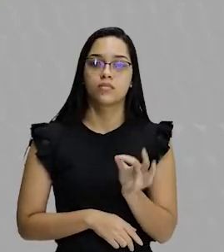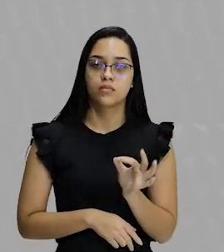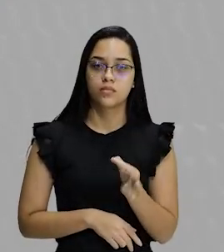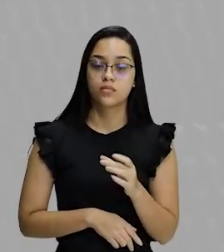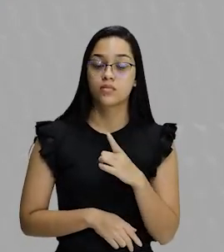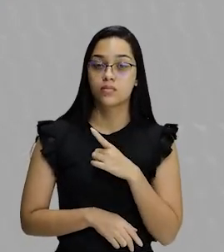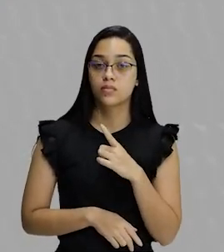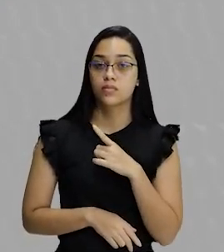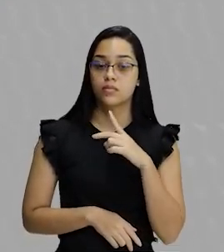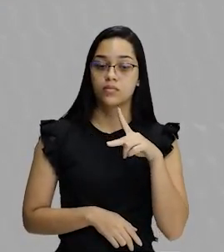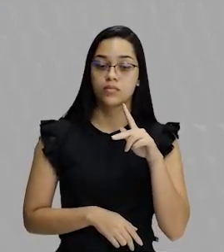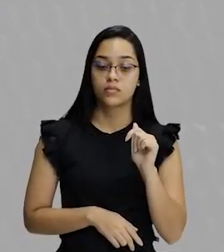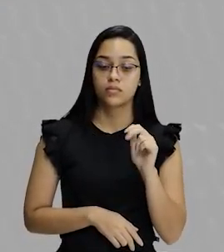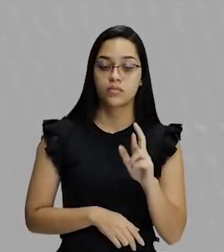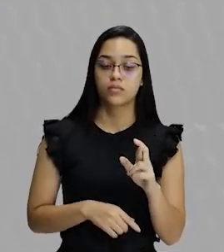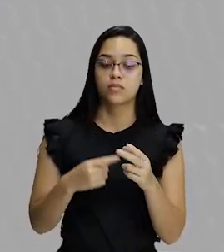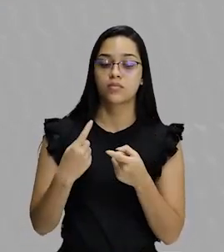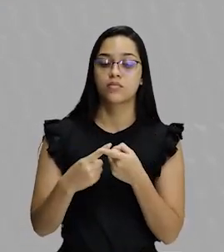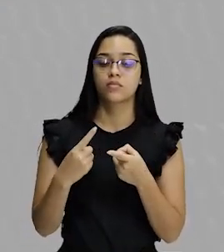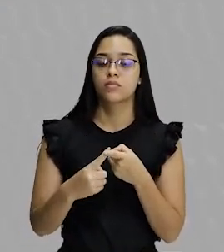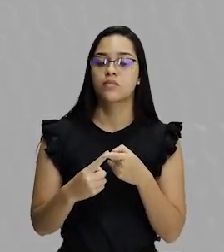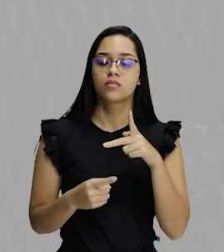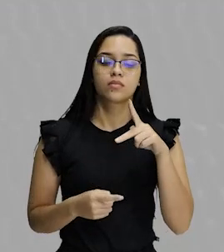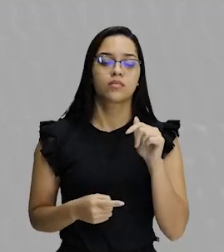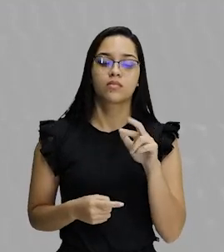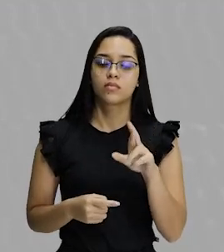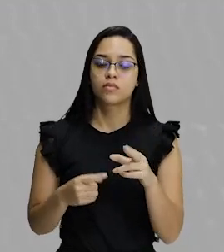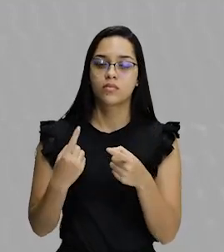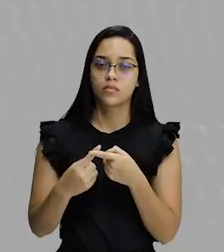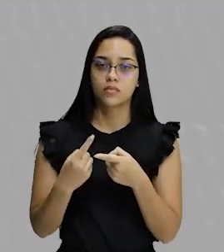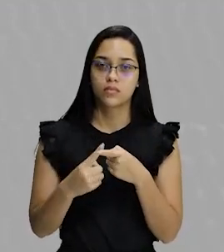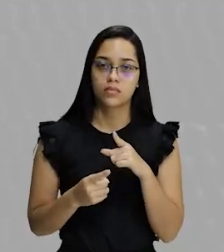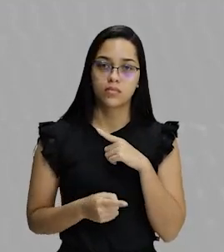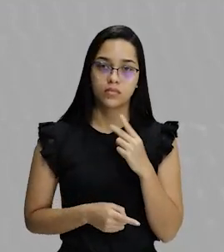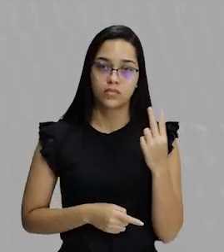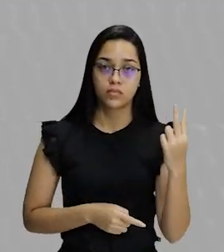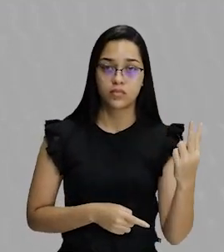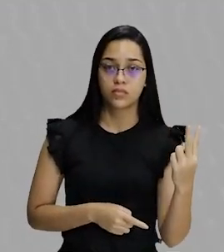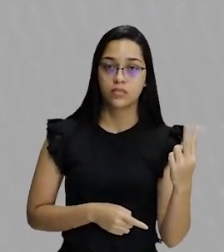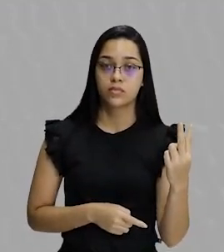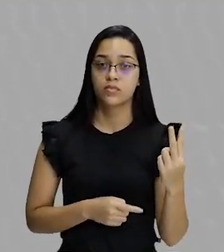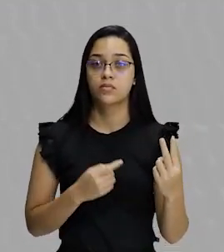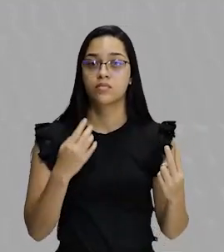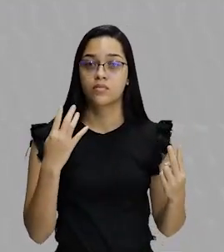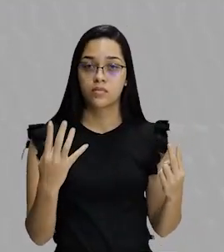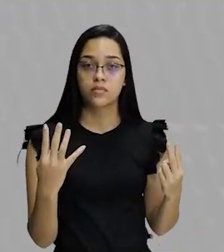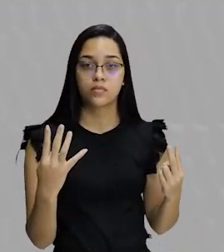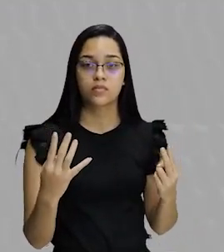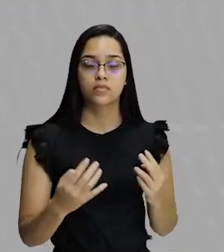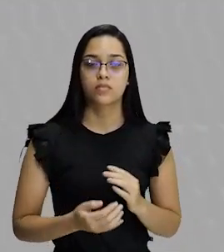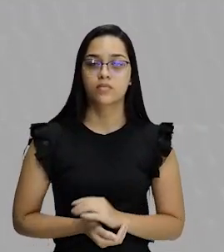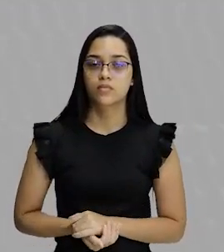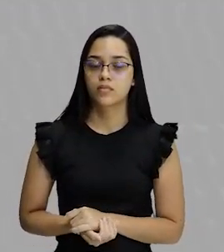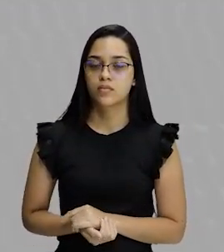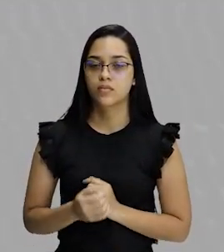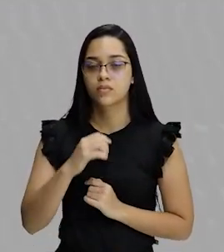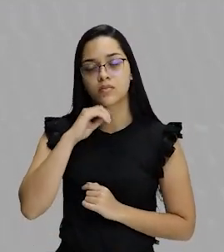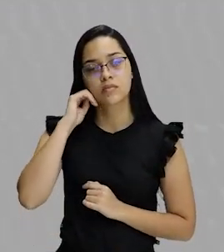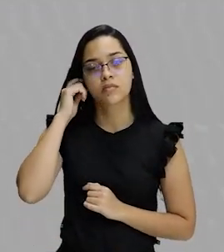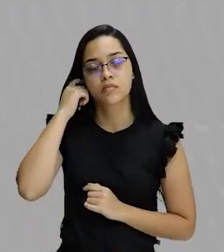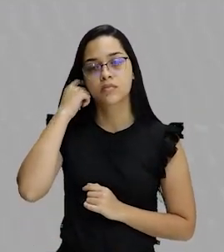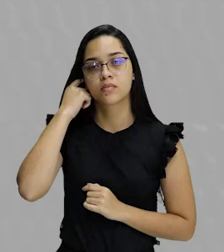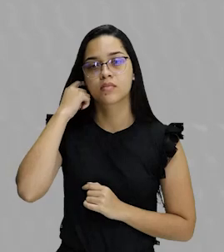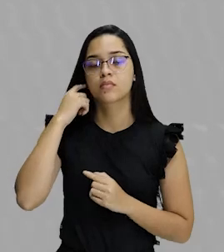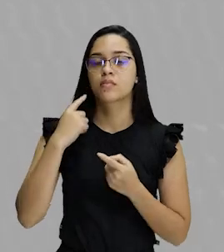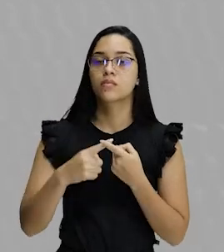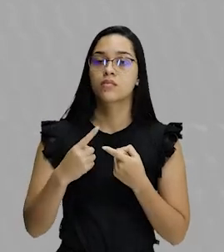dos quadrantes pares. Por que quadrante par? Porque esse aqui é o quadrante 2 e esse aqui é o quadrante 4. Tá? Por que ímpar? Porque